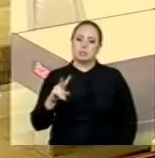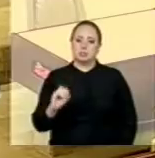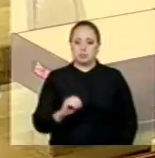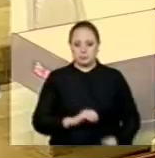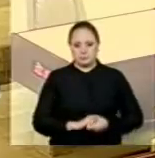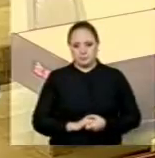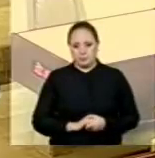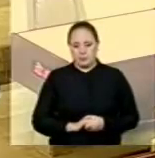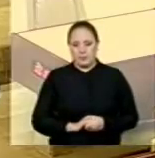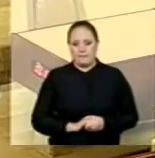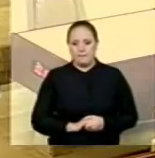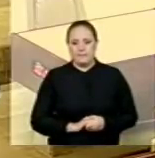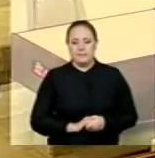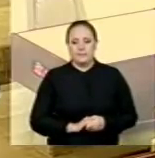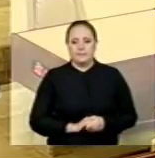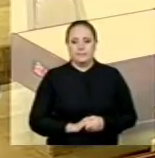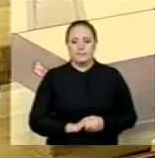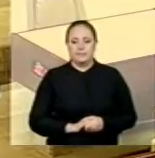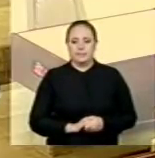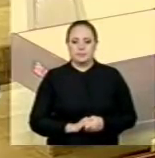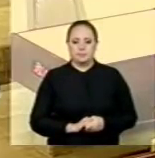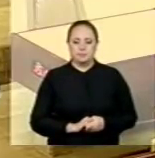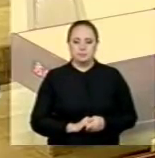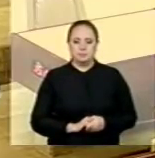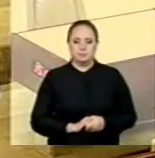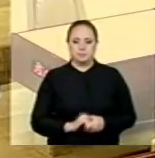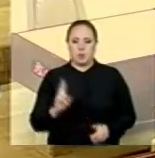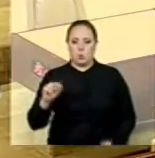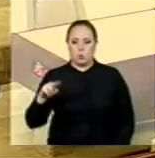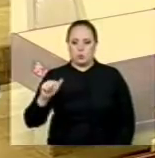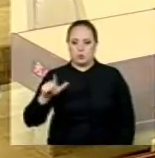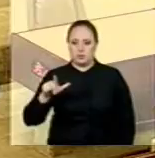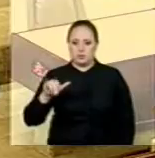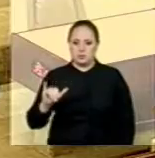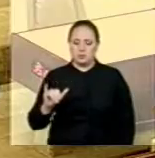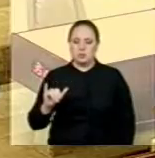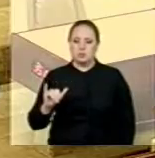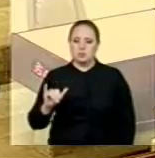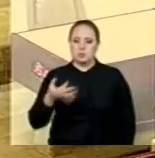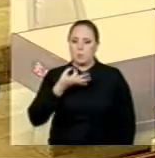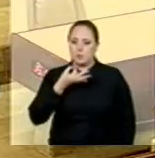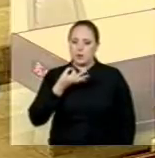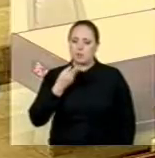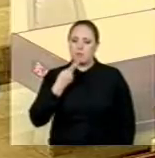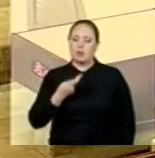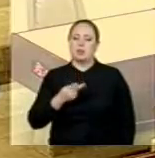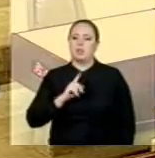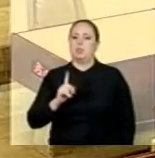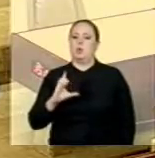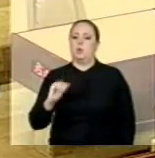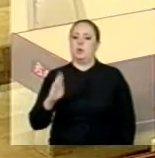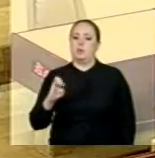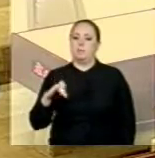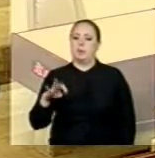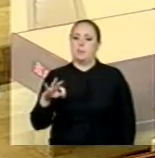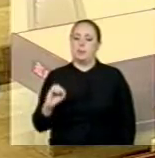Por fim, excelências, ainda por fim, com relação às preliminares, a UNALI se manifesta no sentido do não cabimento